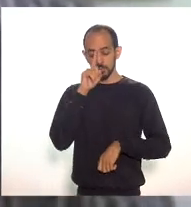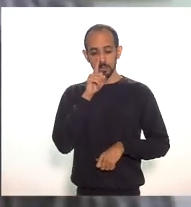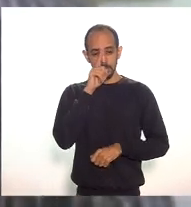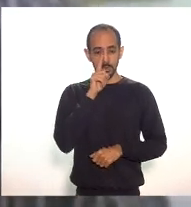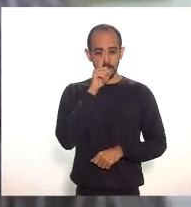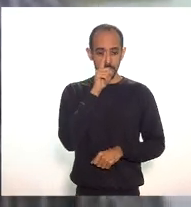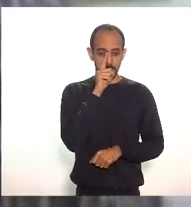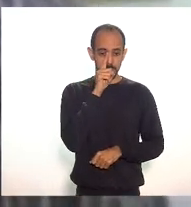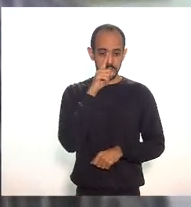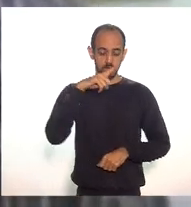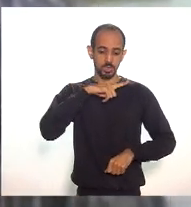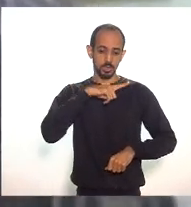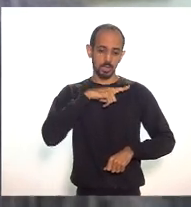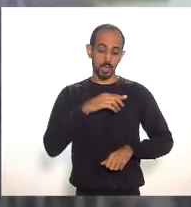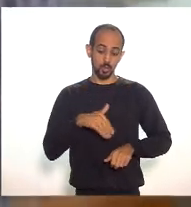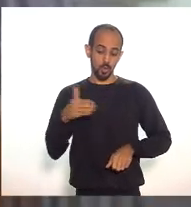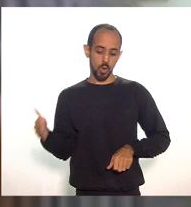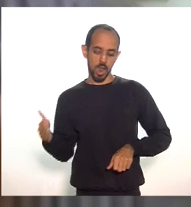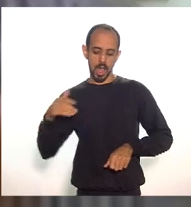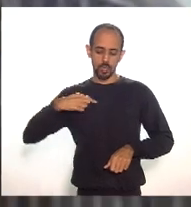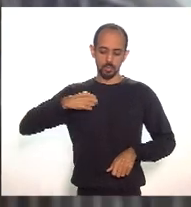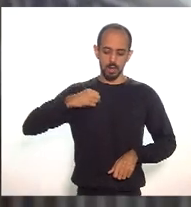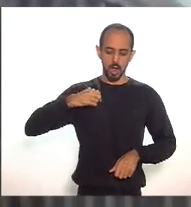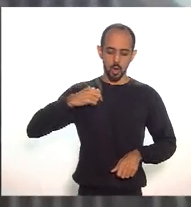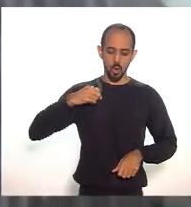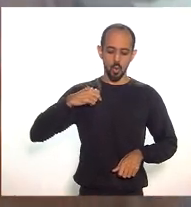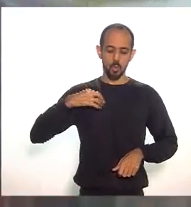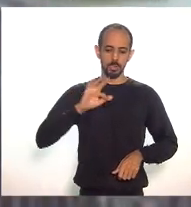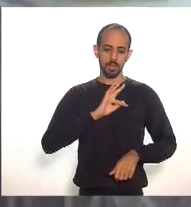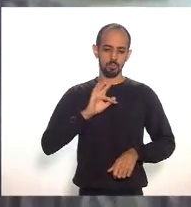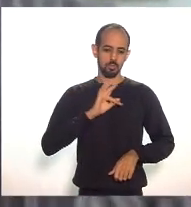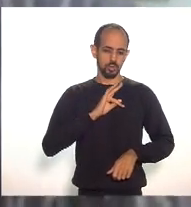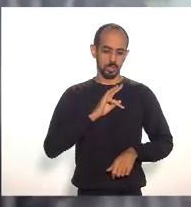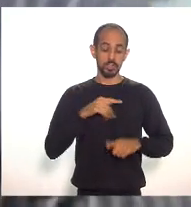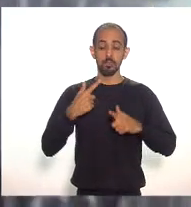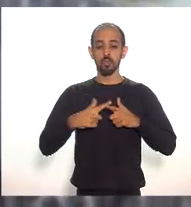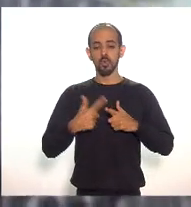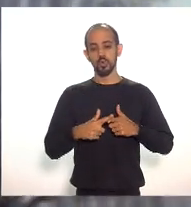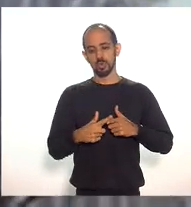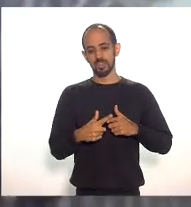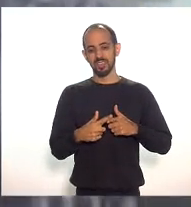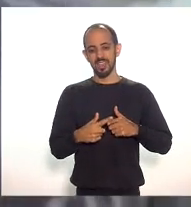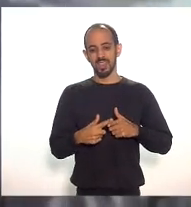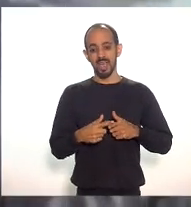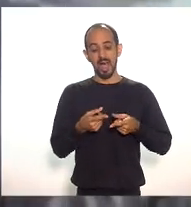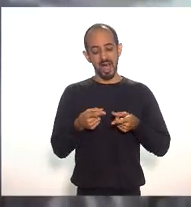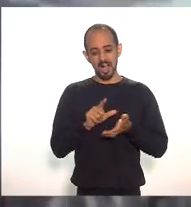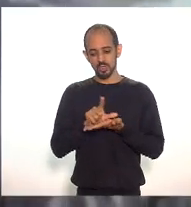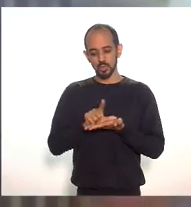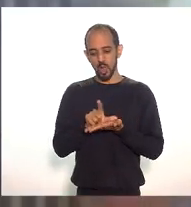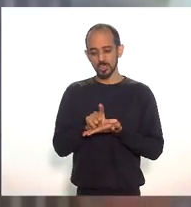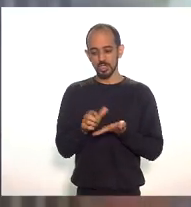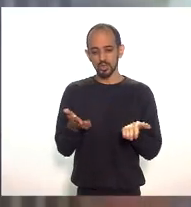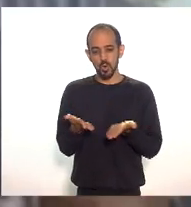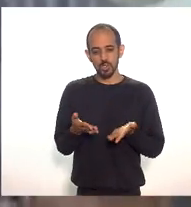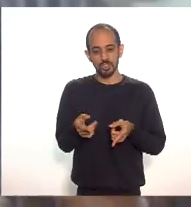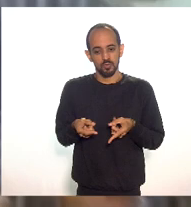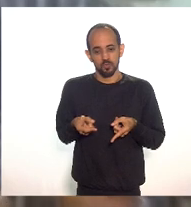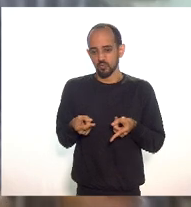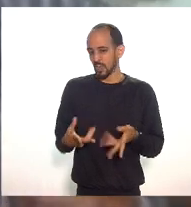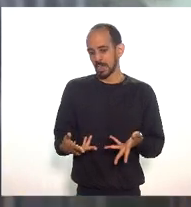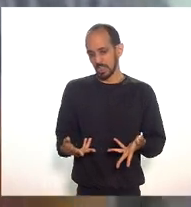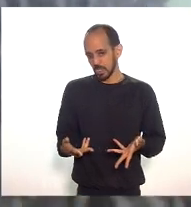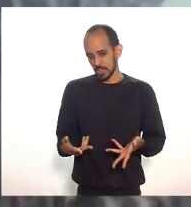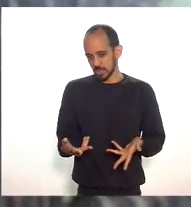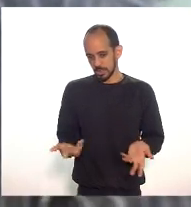tem do lado uni o militar uniforme camuflado sabe porque às lojas hoje vendem